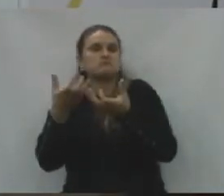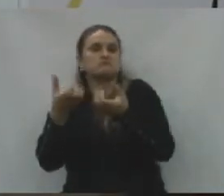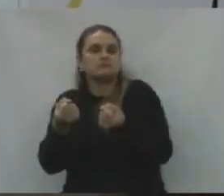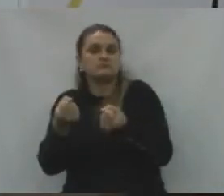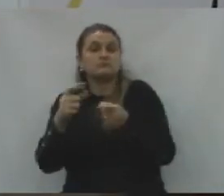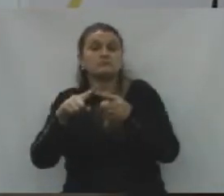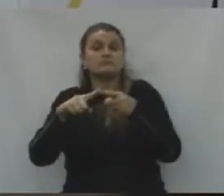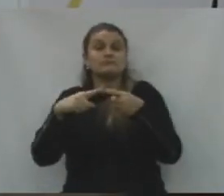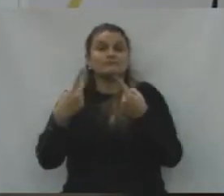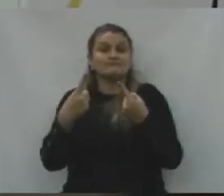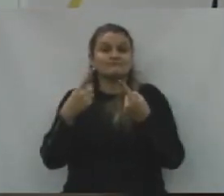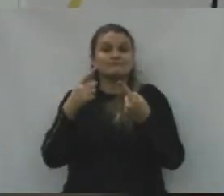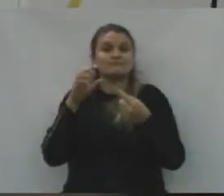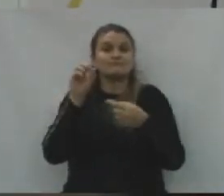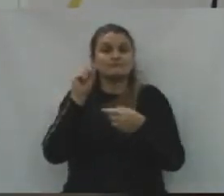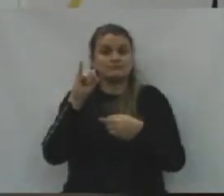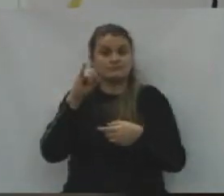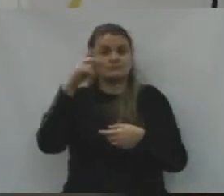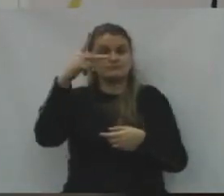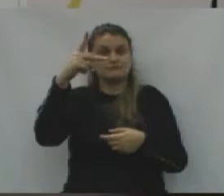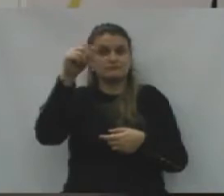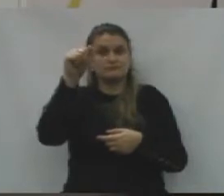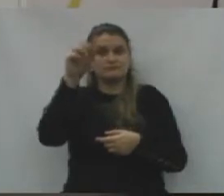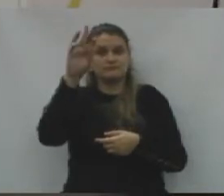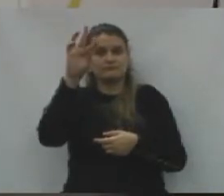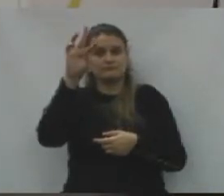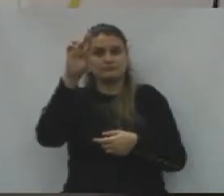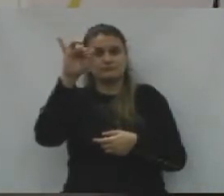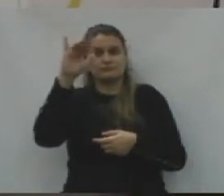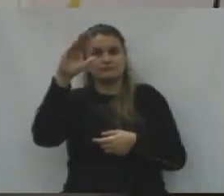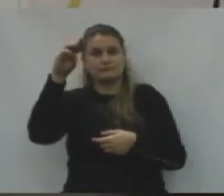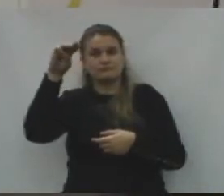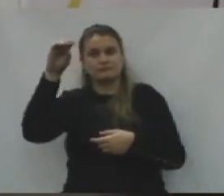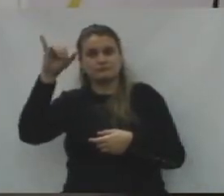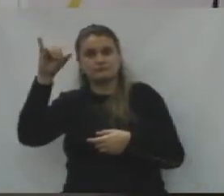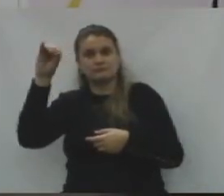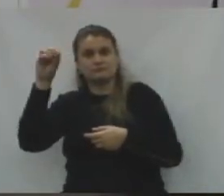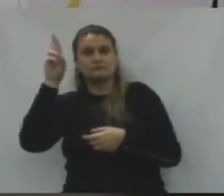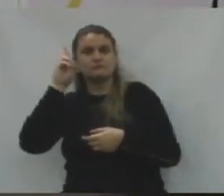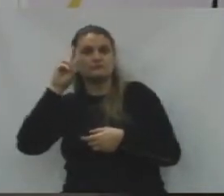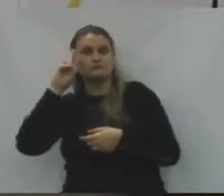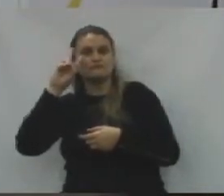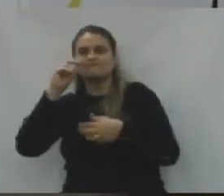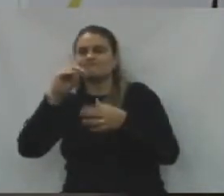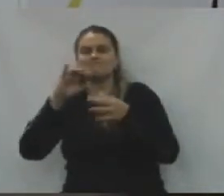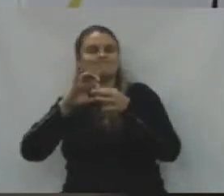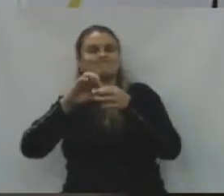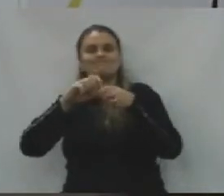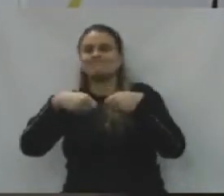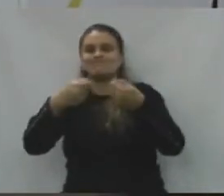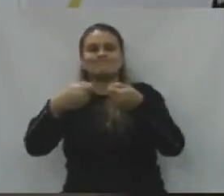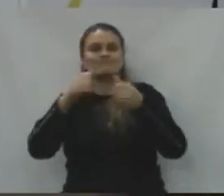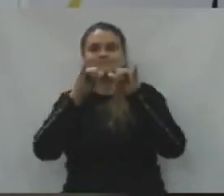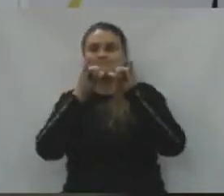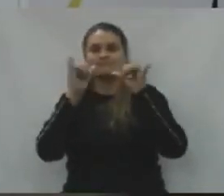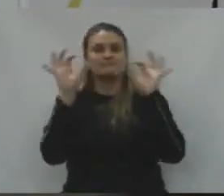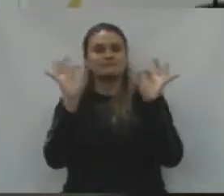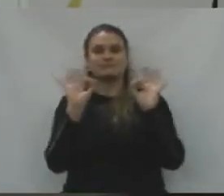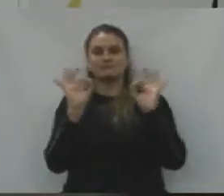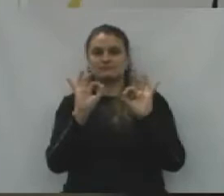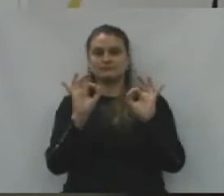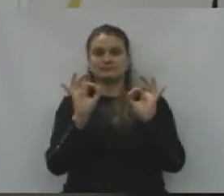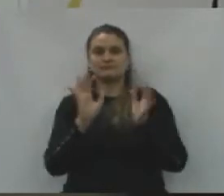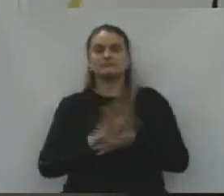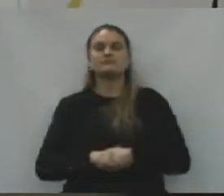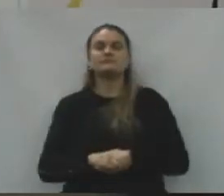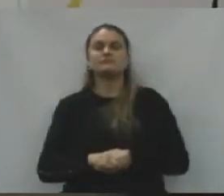autorizando. Mas, enquanto eles não tivessem a planta completa, eles não iam mais dar informação técnica em